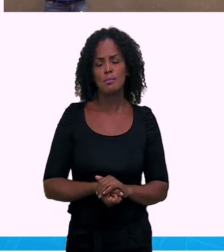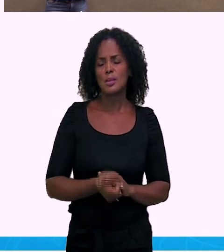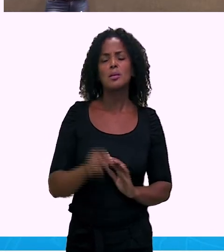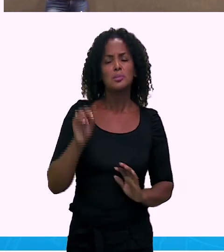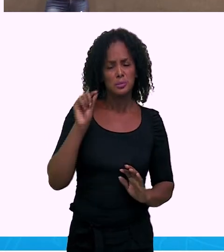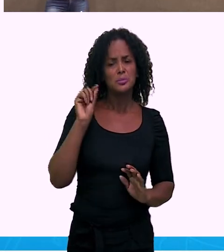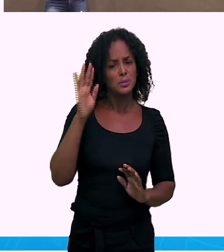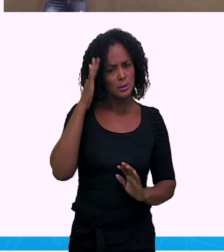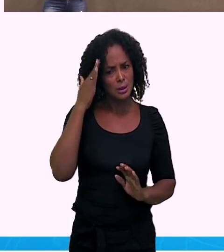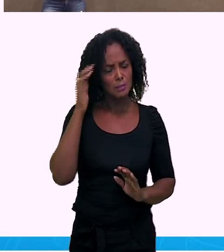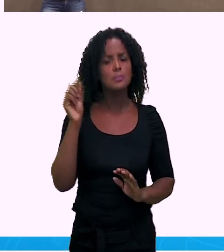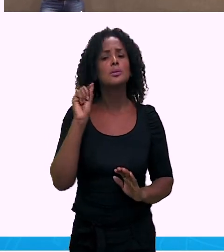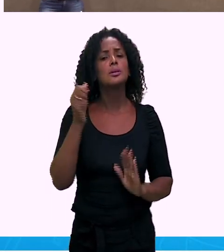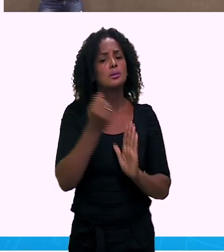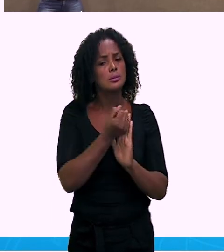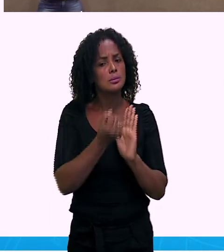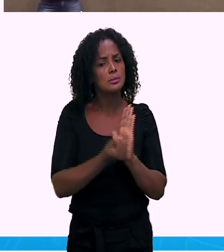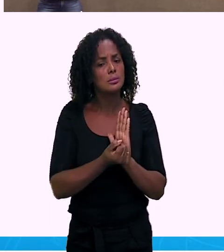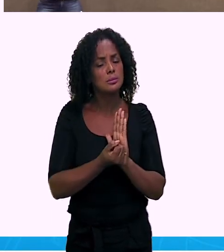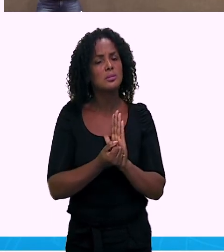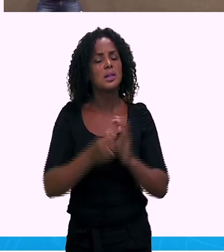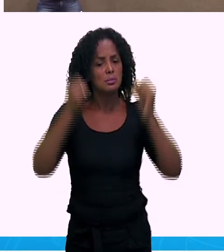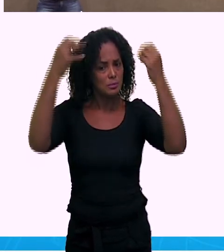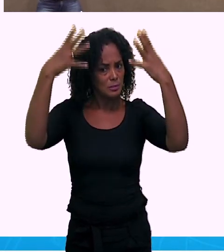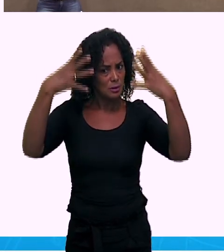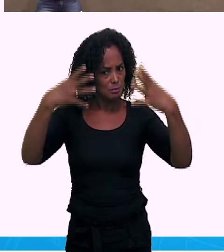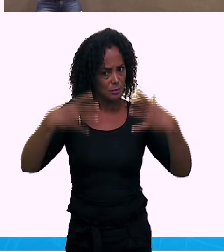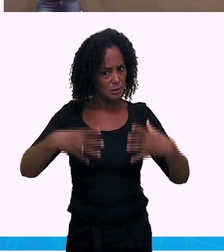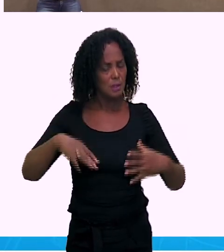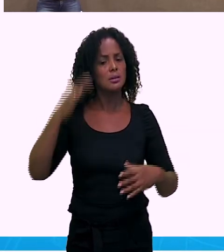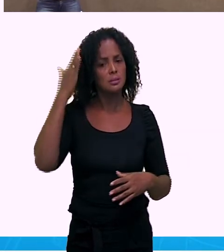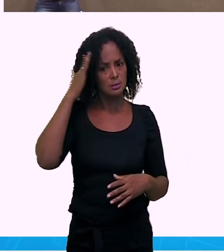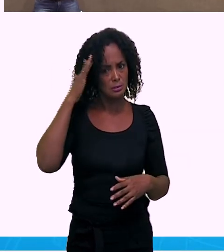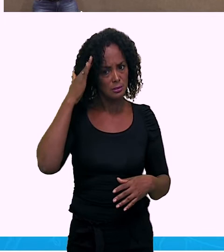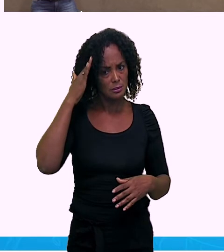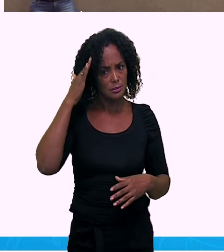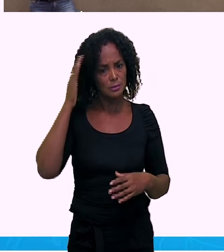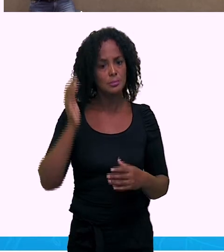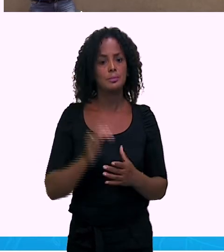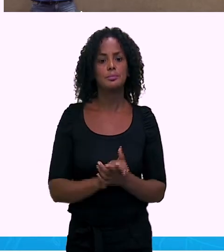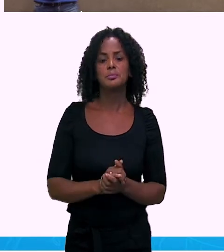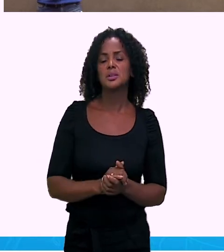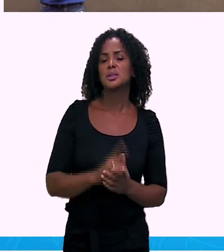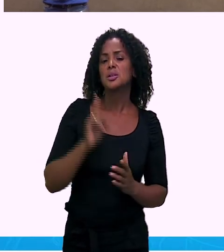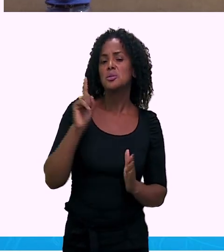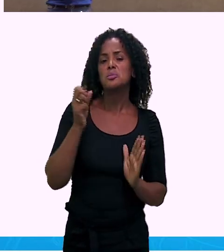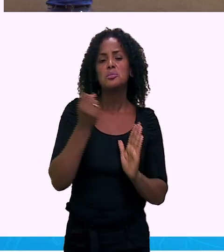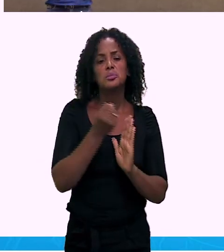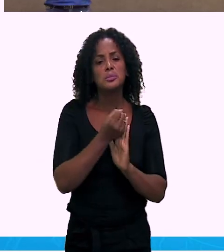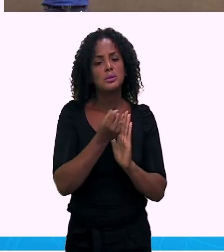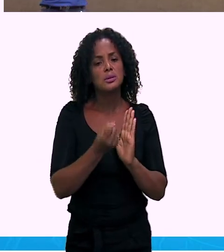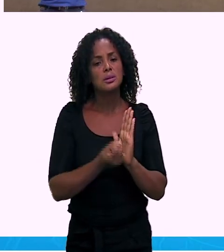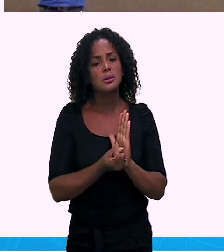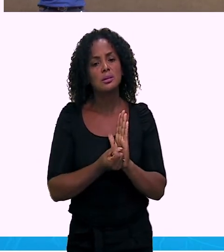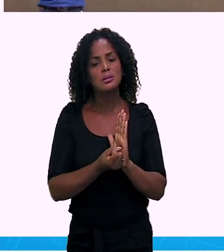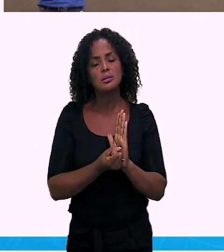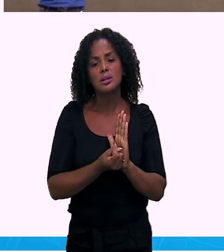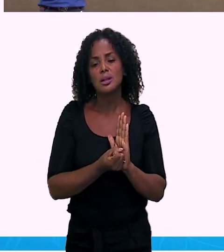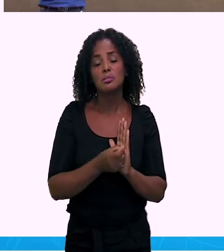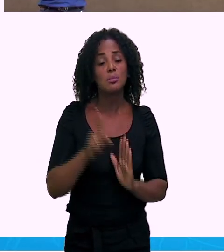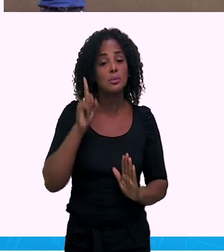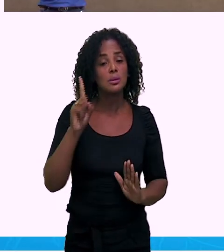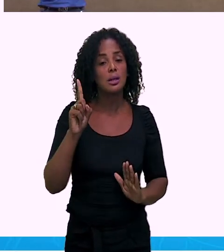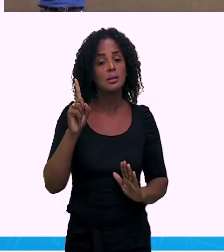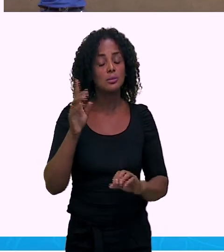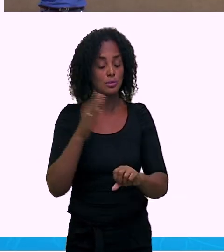sabe o que é um século? Você sabe especificar o porquê dos séculos? Um século é uma unidade de tempo.